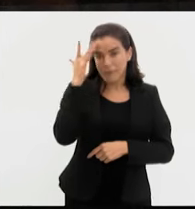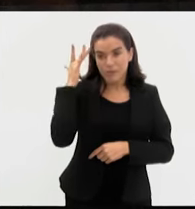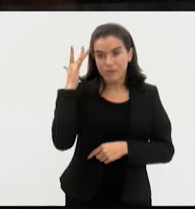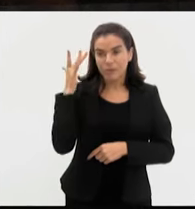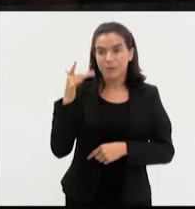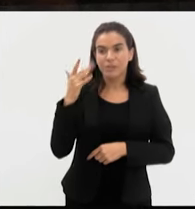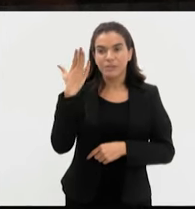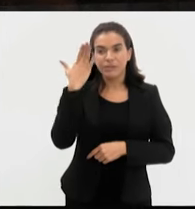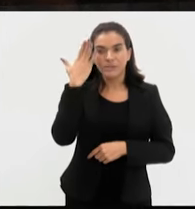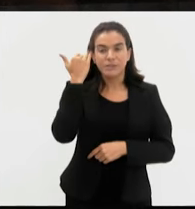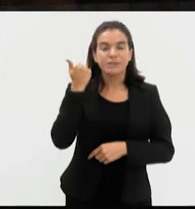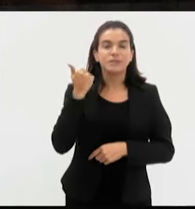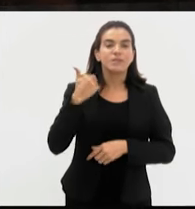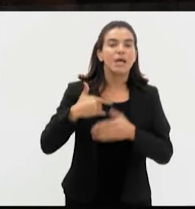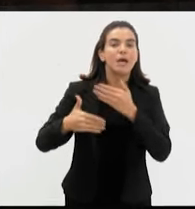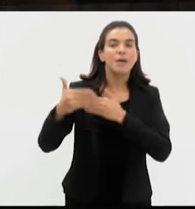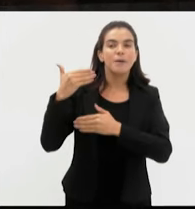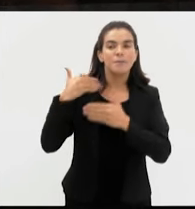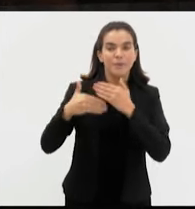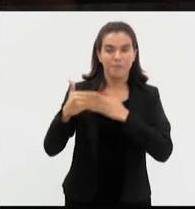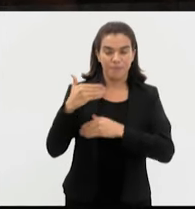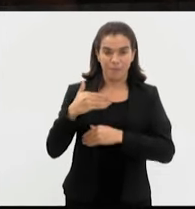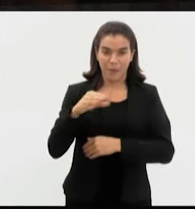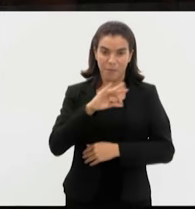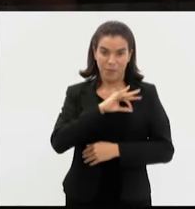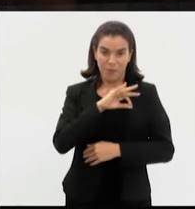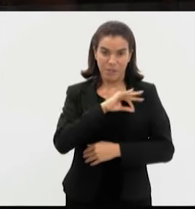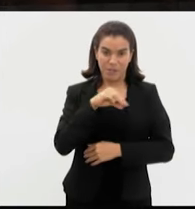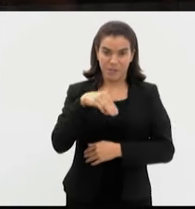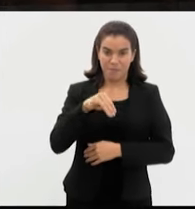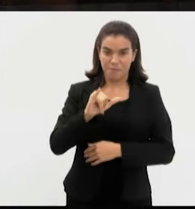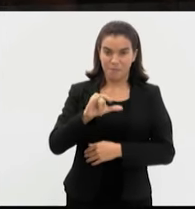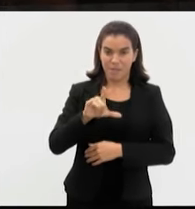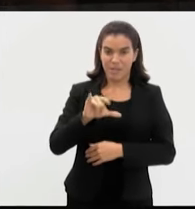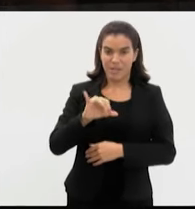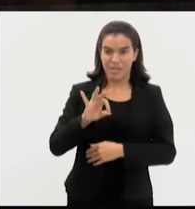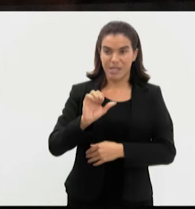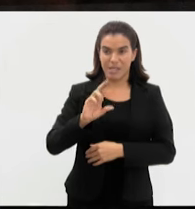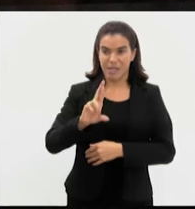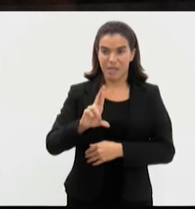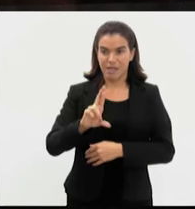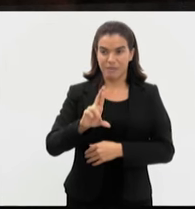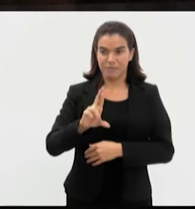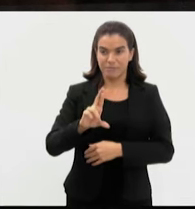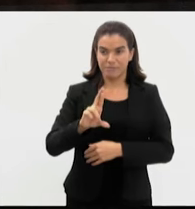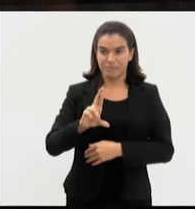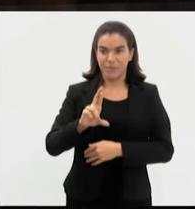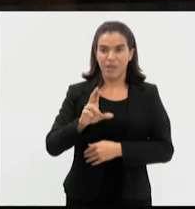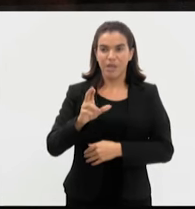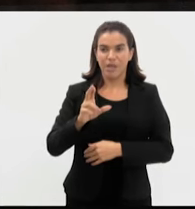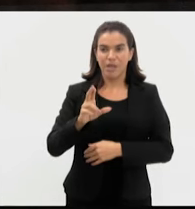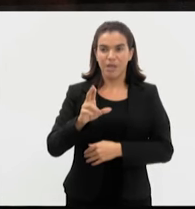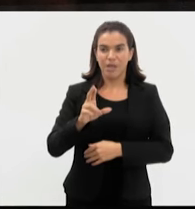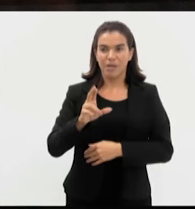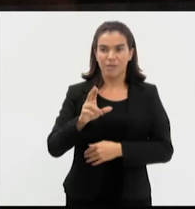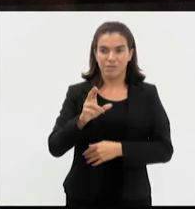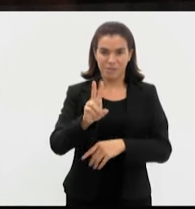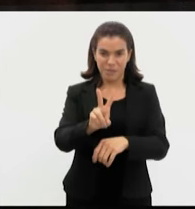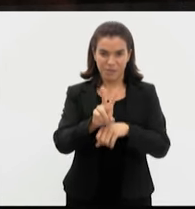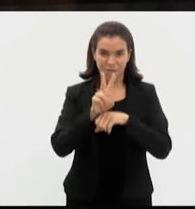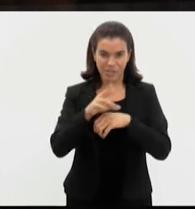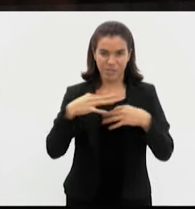que sabe por onde passou Polícia Militar do Estado do Rio de Janeiro e já que eu passei por ali eu quero dizer camisa aí por